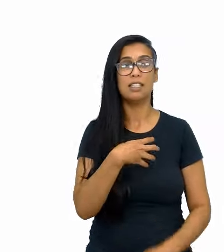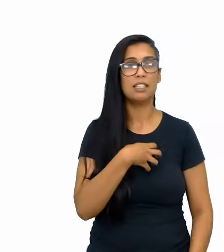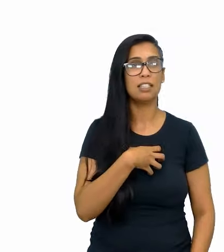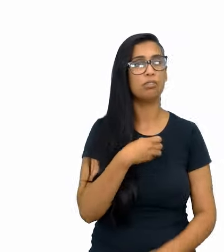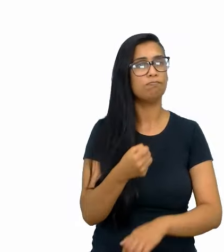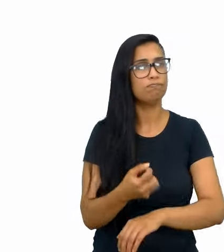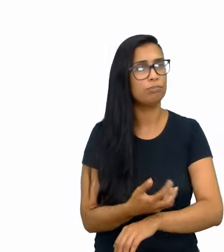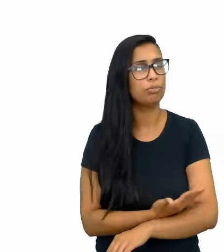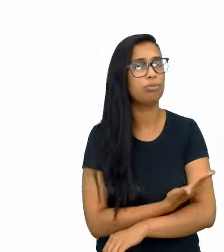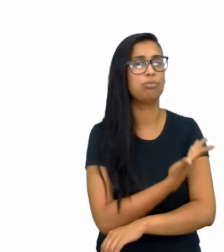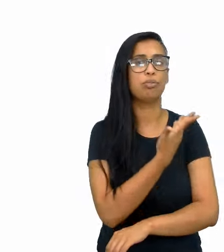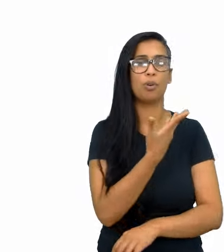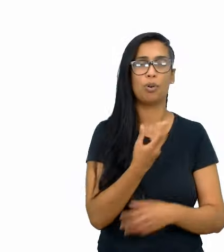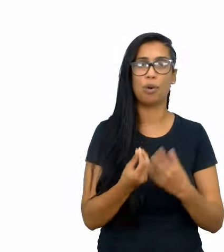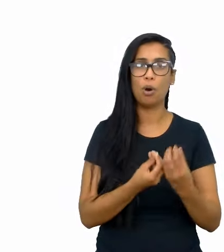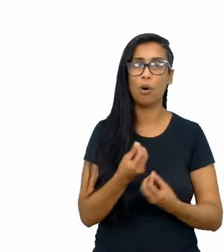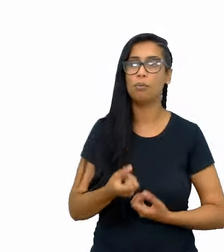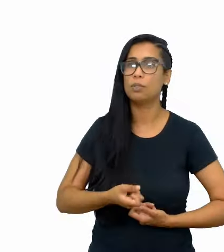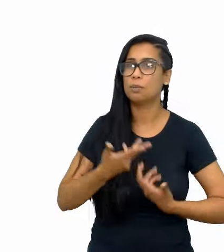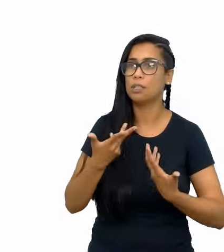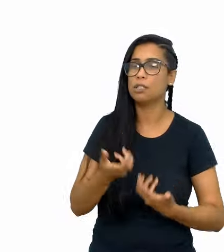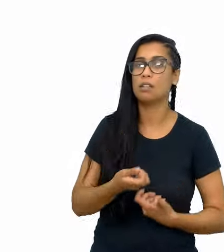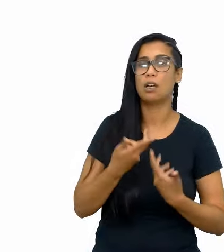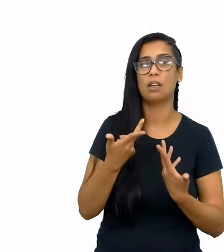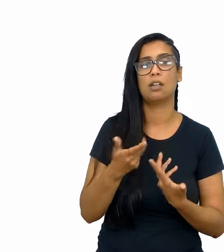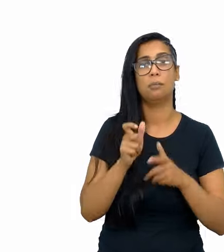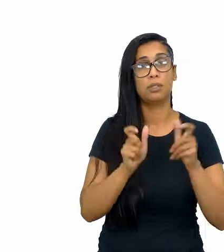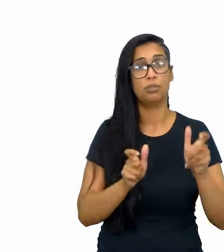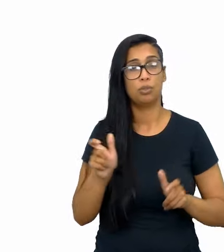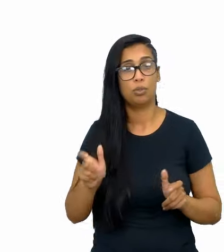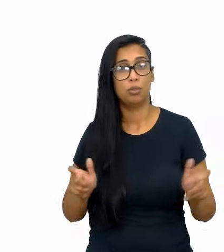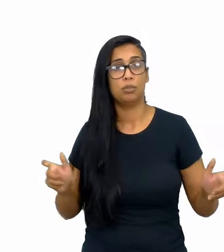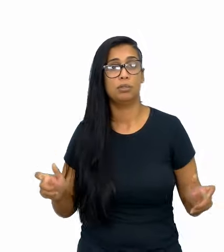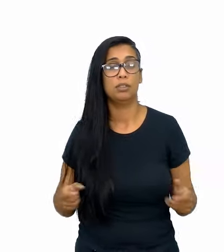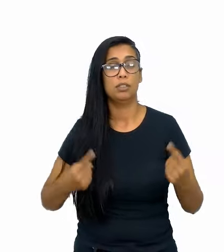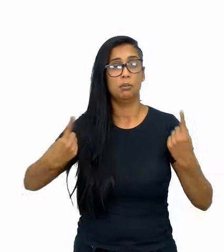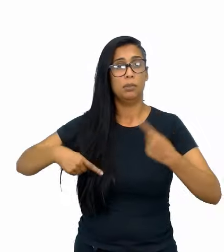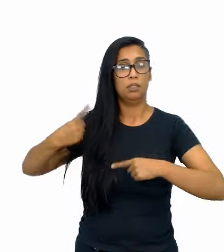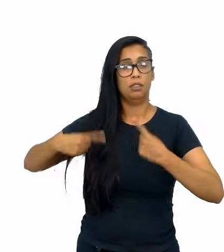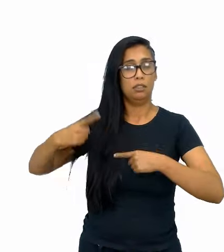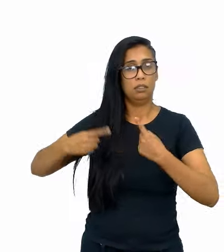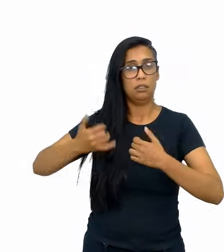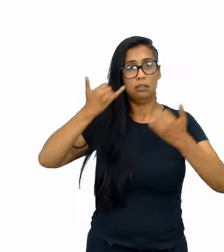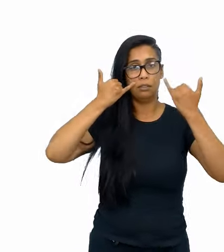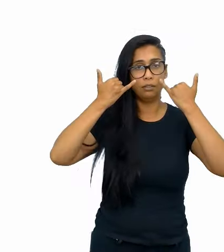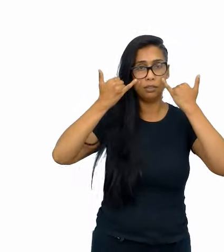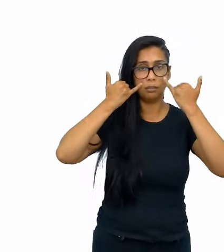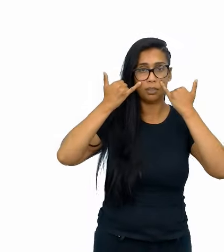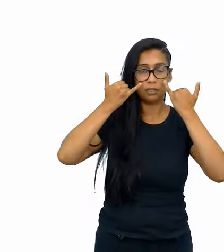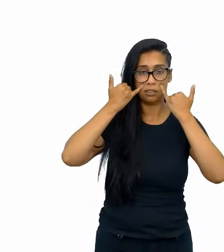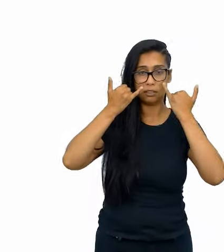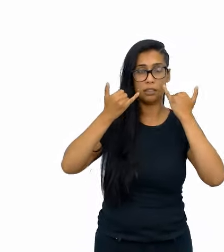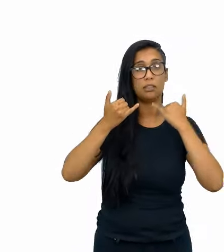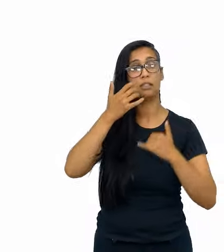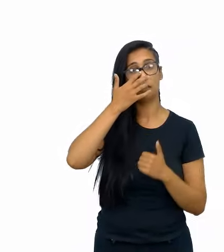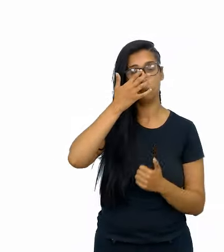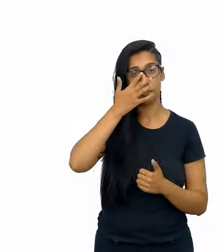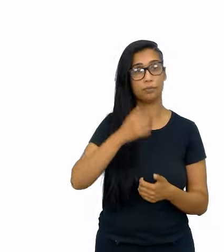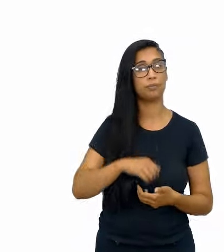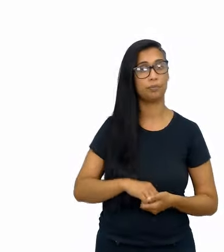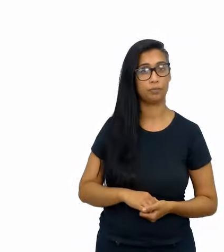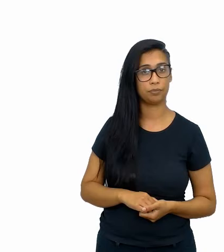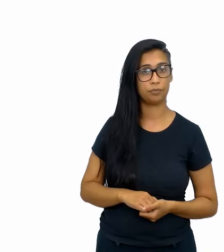trarão, as pessoas envolvidas, né? E também discutir, né? As informações selecionadas para o relato são